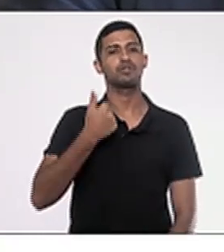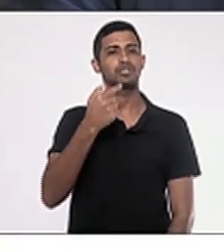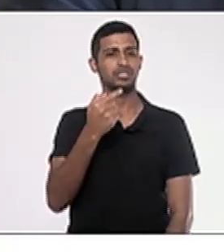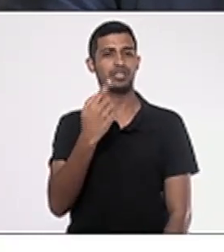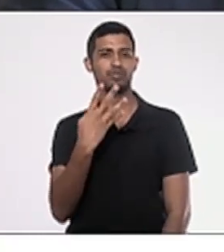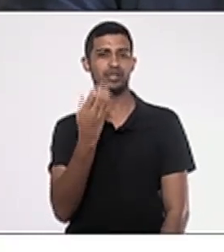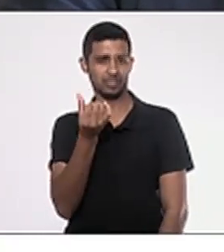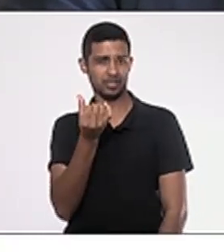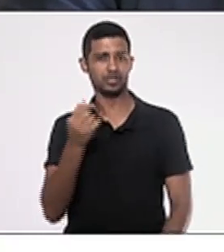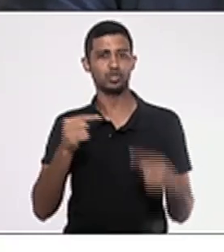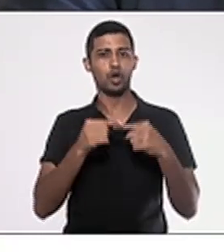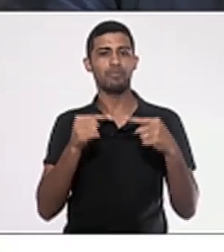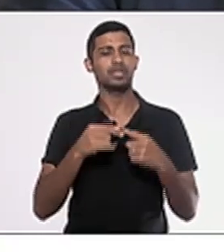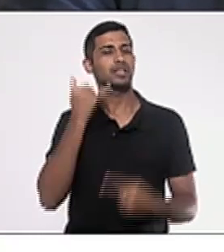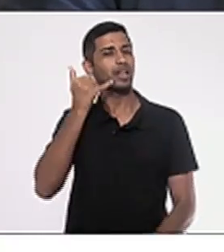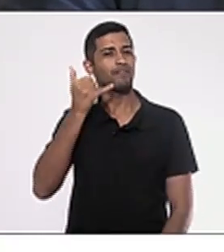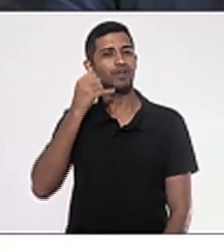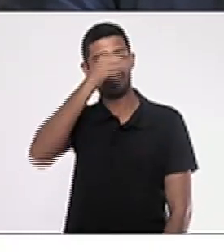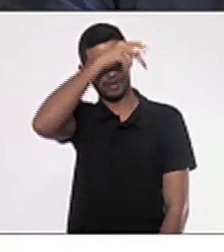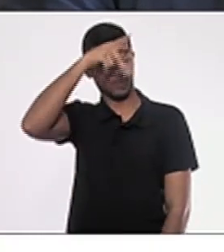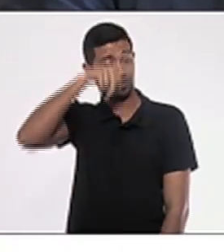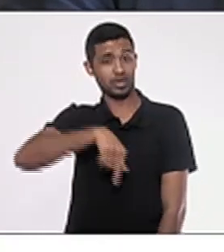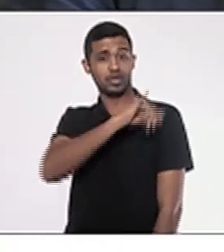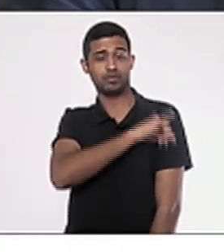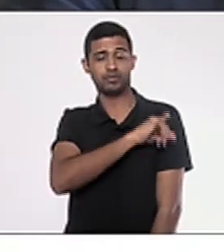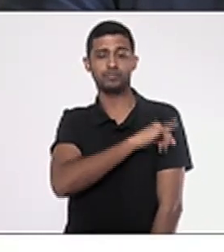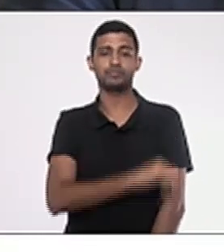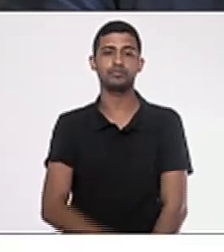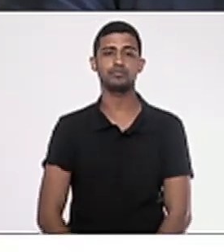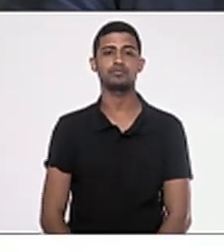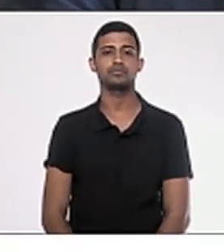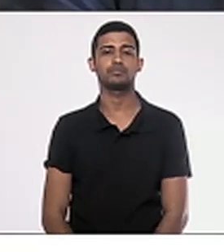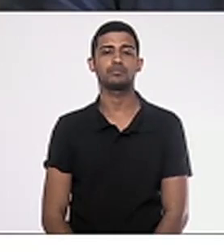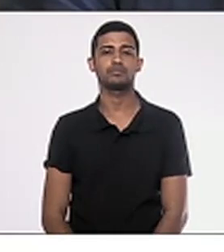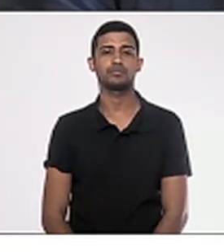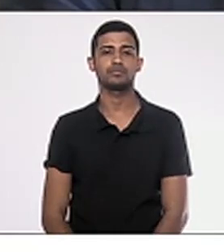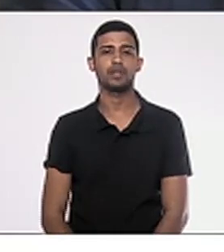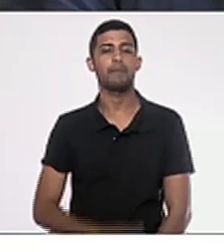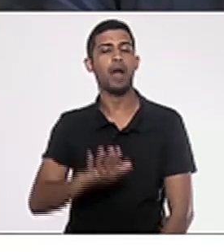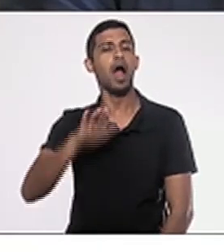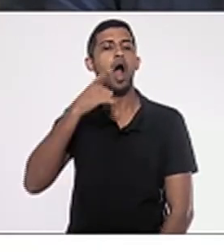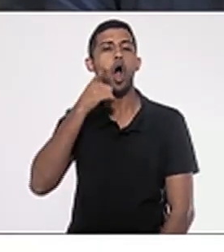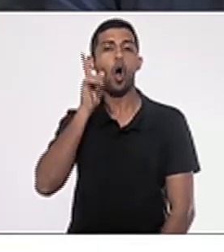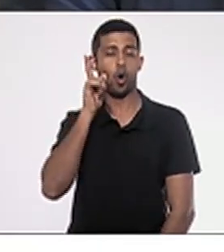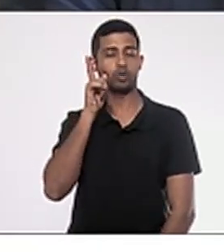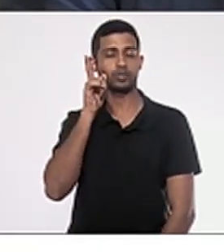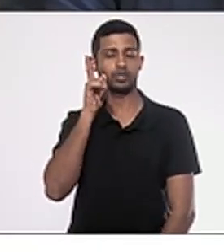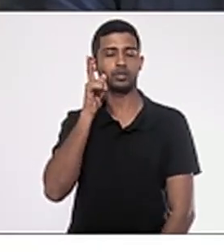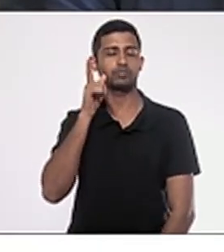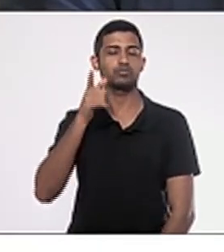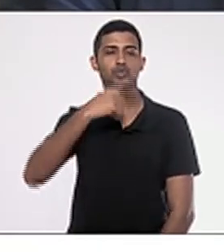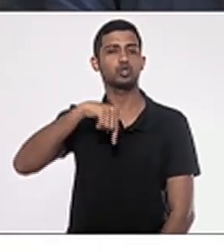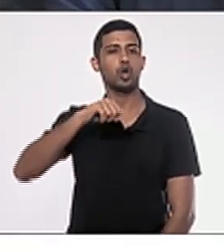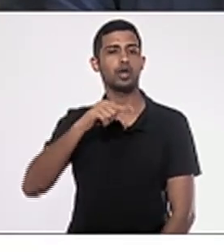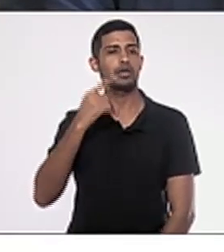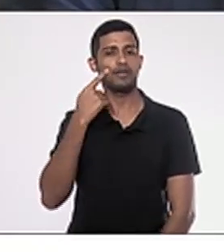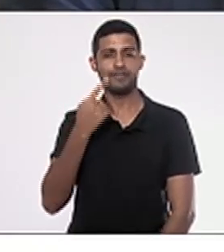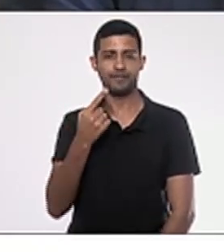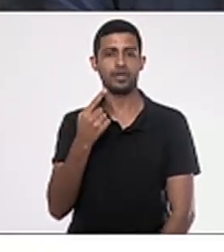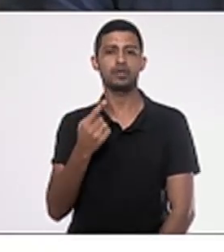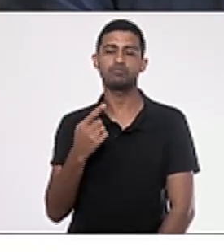o telefone da Prefeitura do Rio de Janeiro. Mas ontem nós estávamos atendendo no